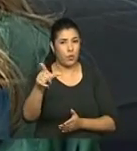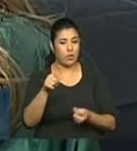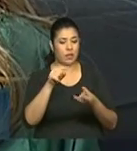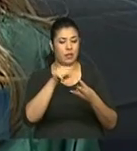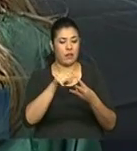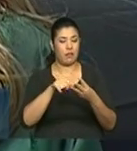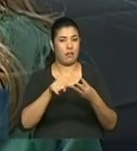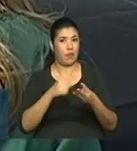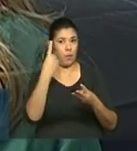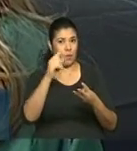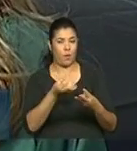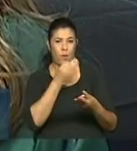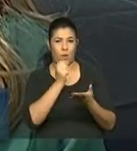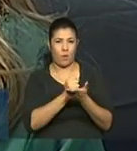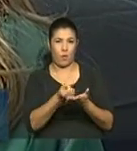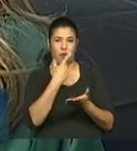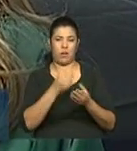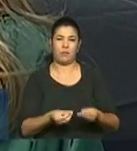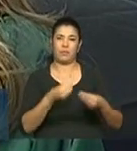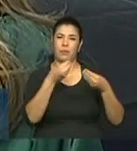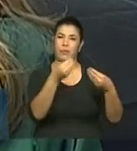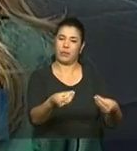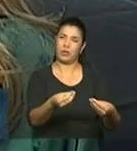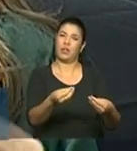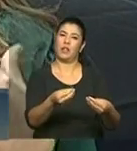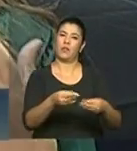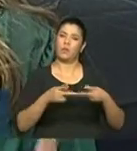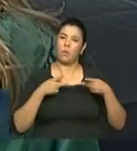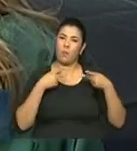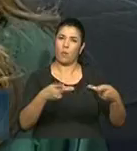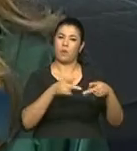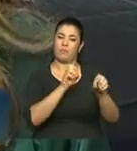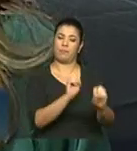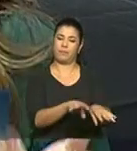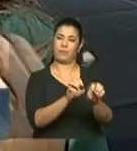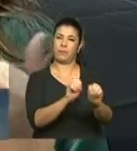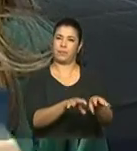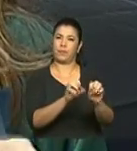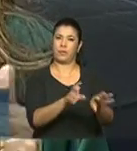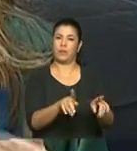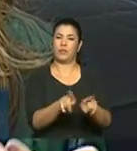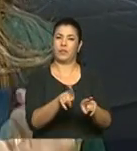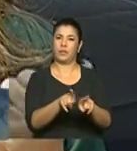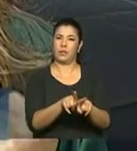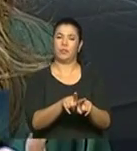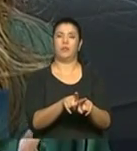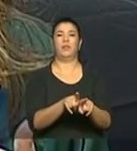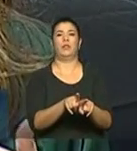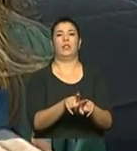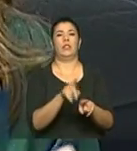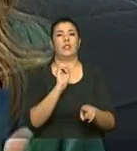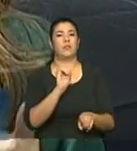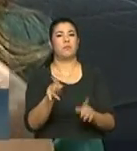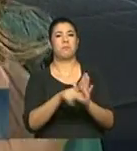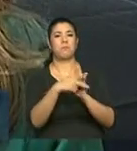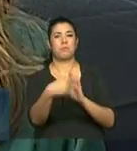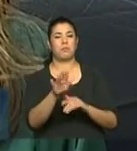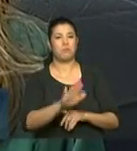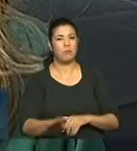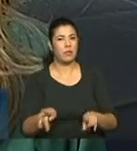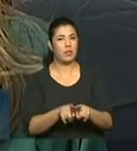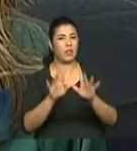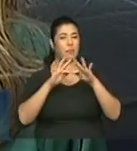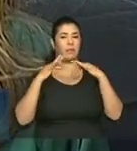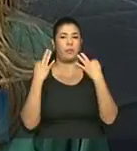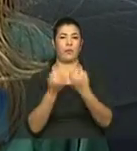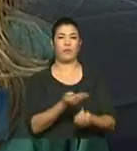se fez, além do diagnóstico e tratamento das doenças, o processo de educação o processo de educação não só dessas crianças, mas das suas famílias,